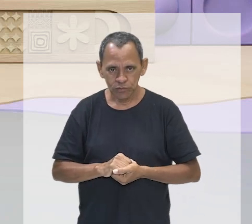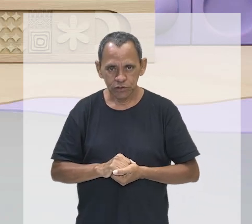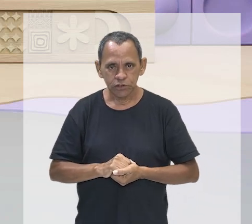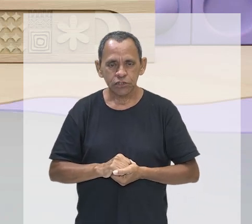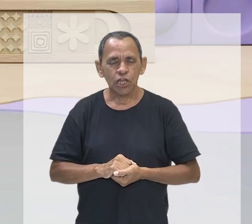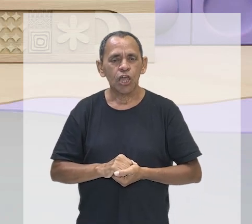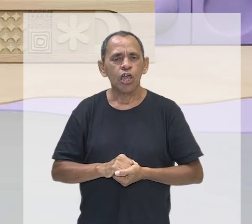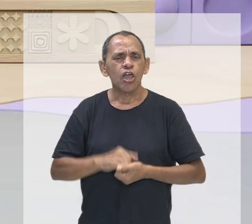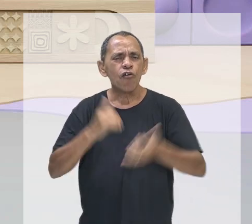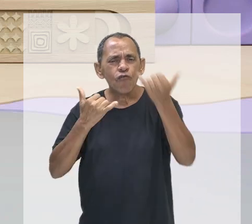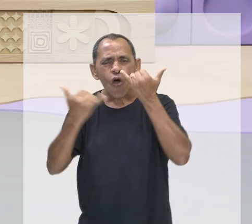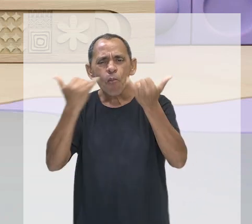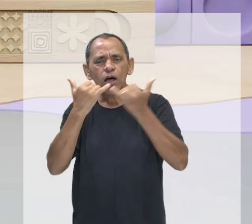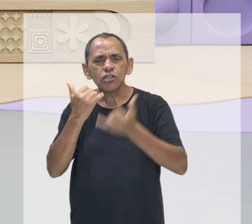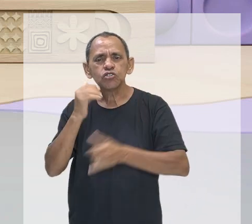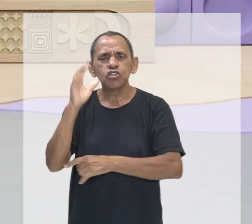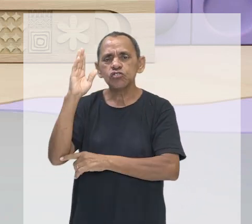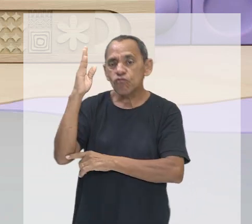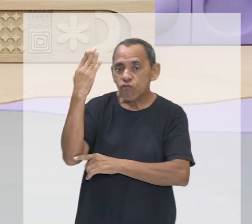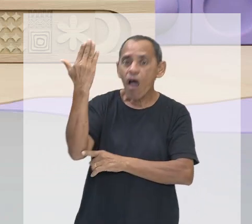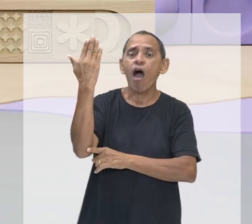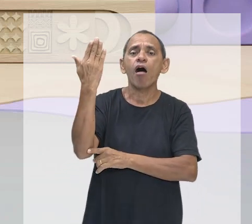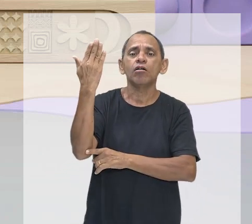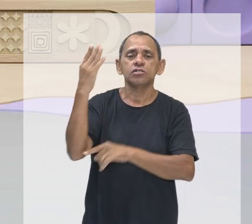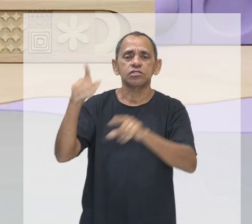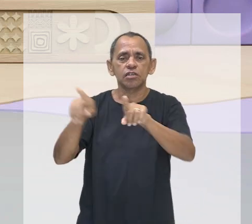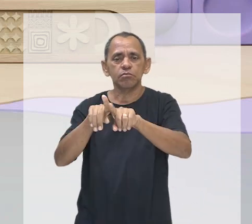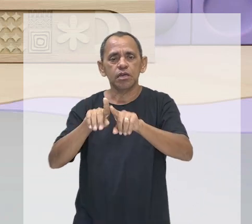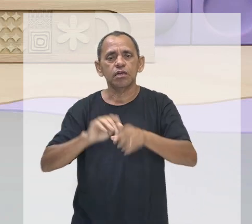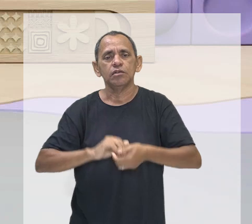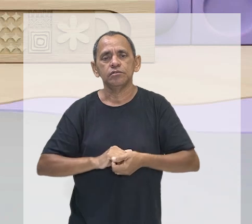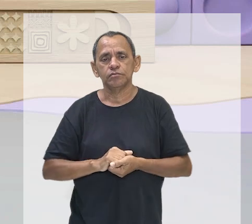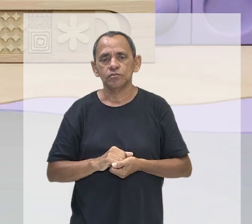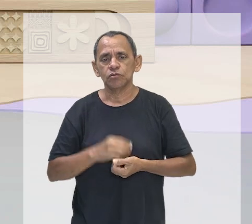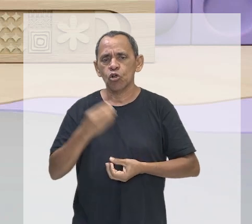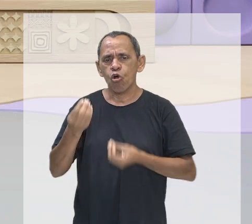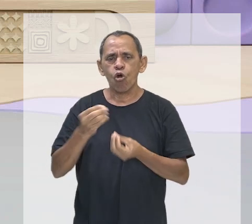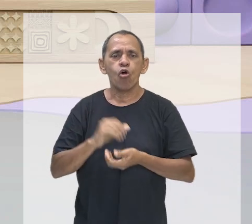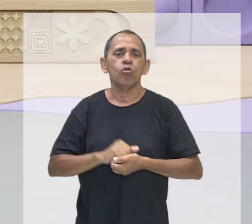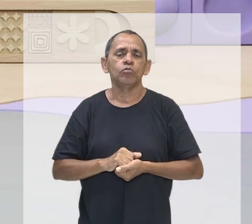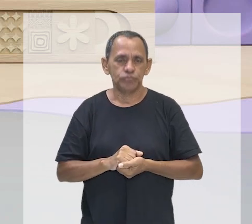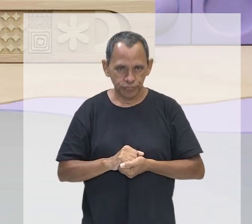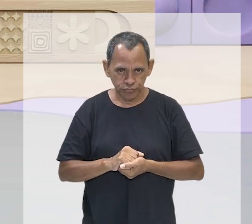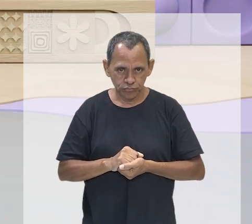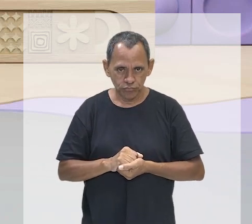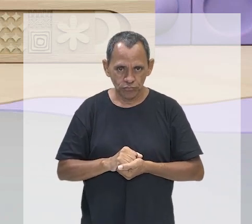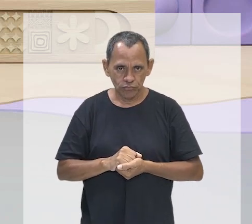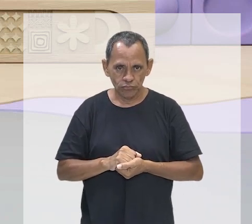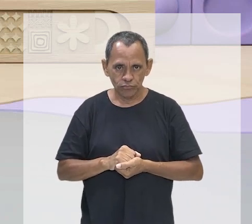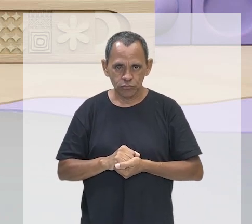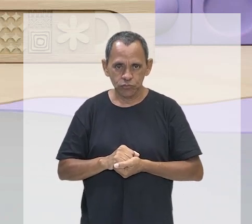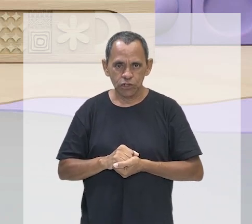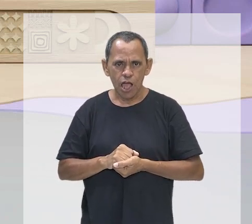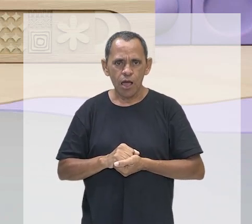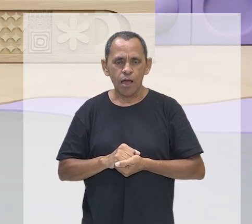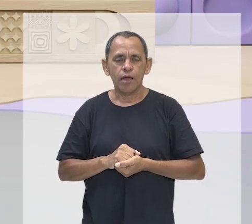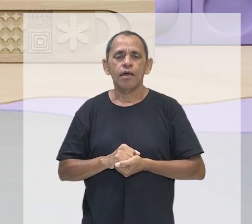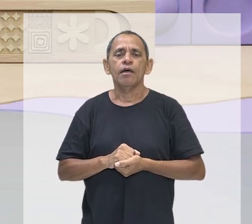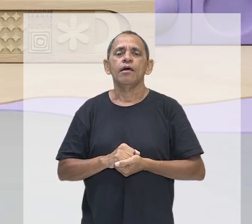feitas acerca das outras religiões, a destruição da natureza e da criação de Deus. Isso aí